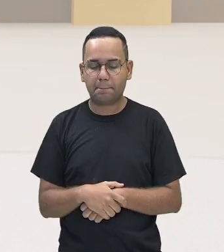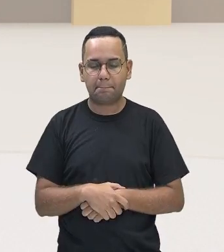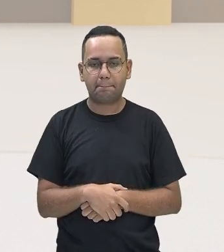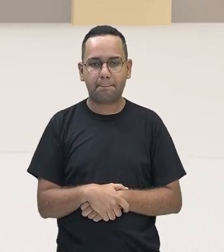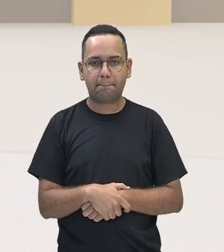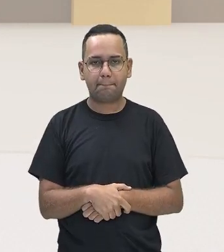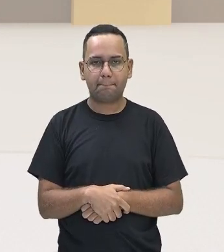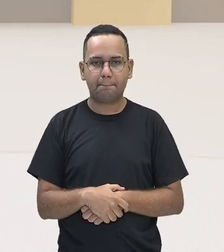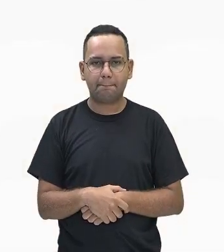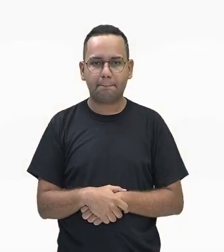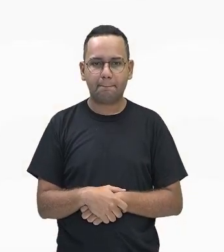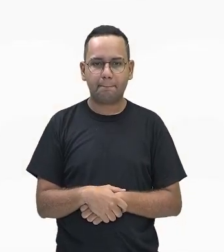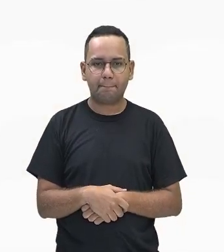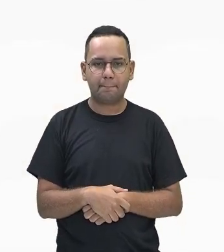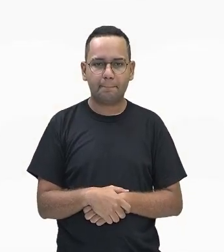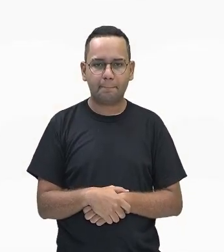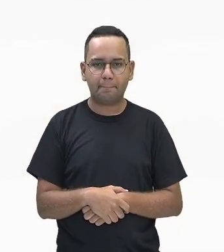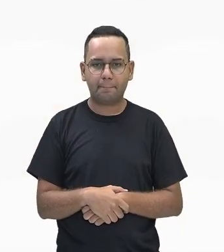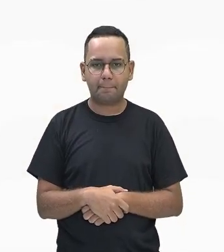compostos. Acompanha comigo.